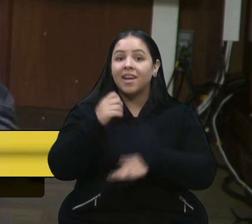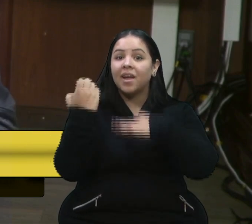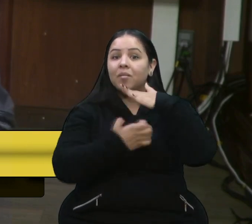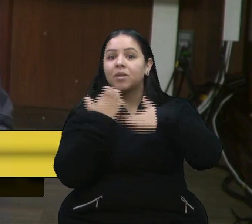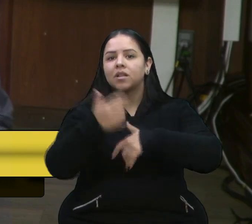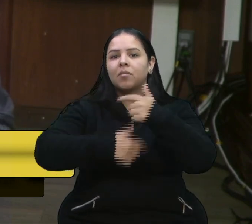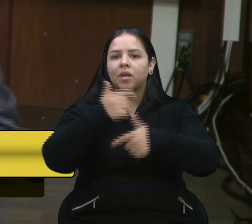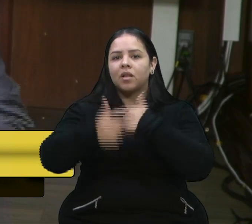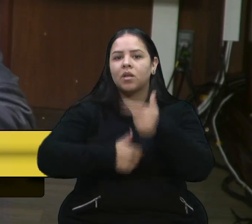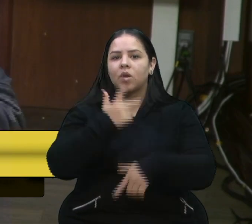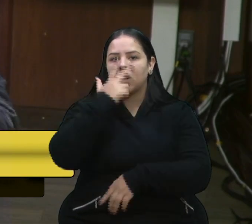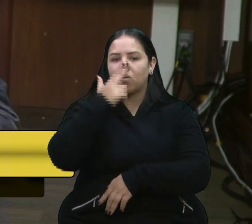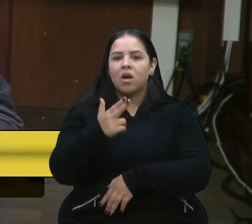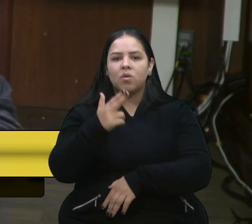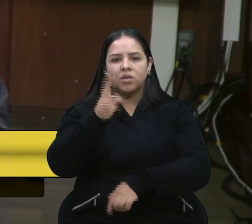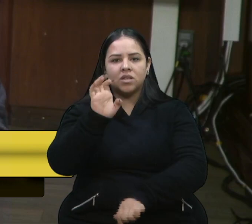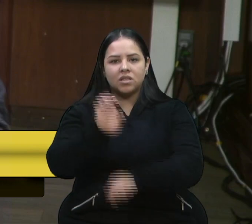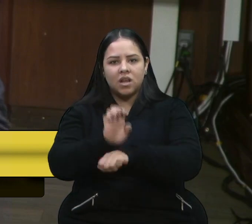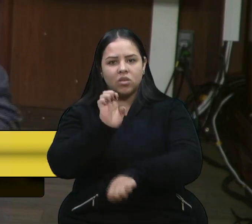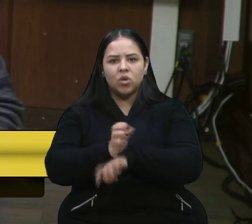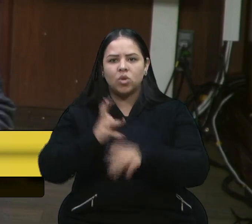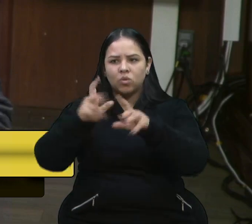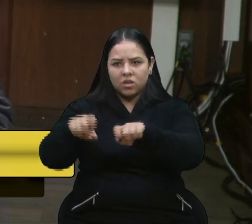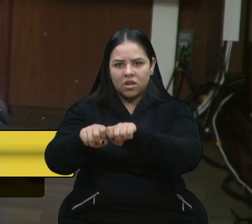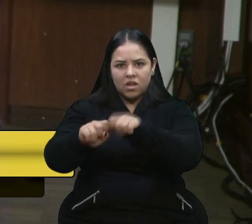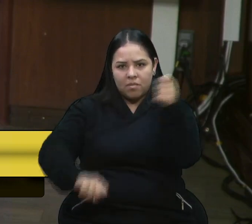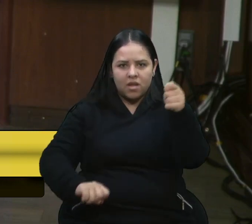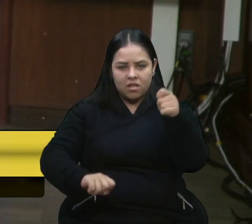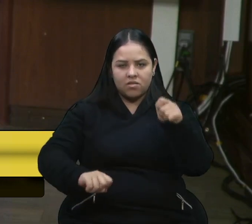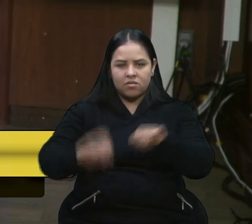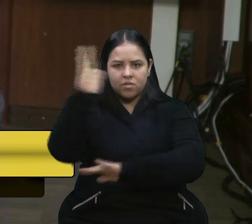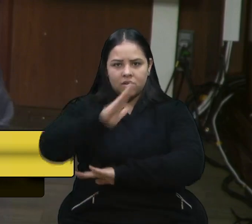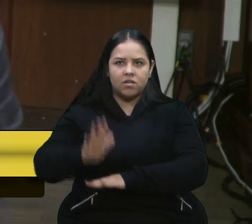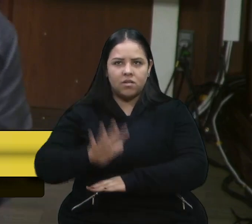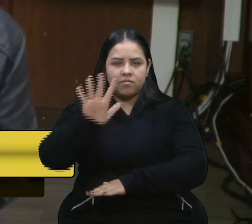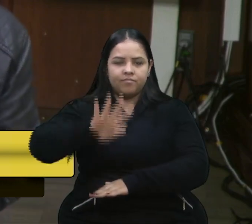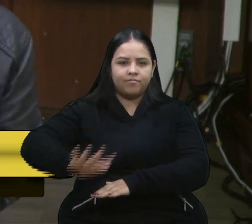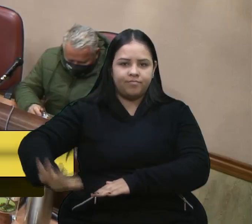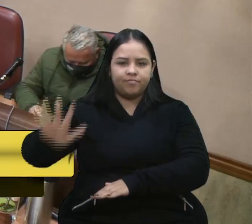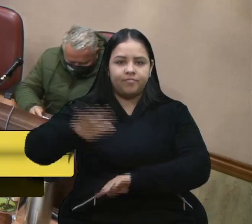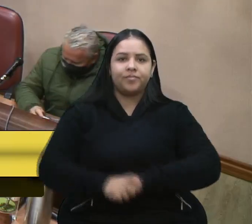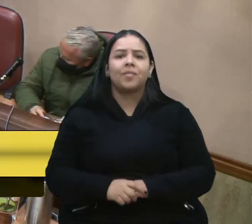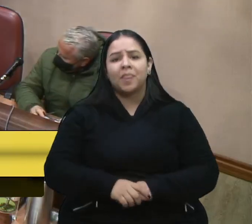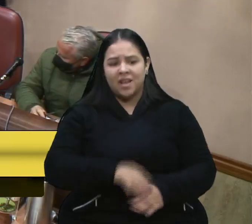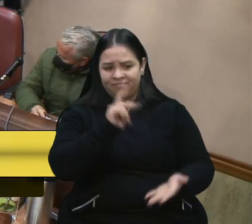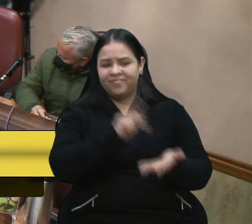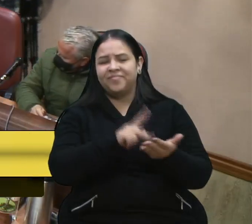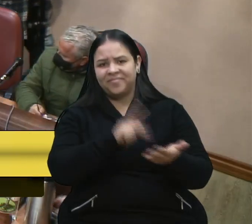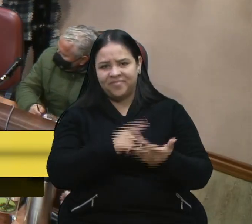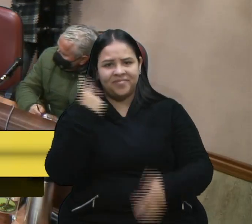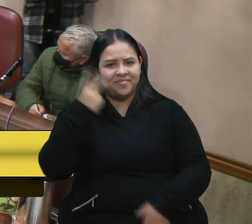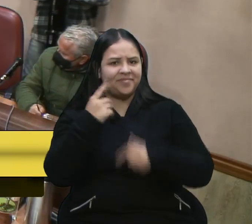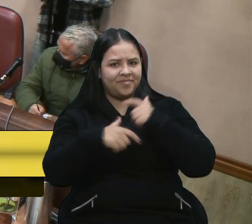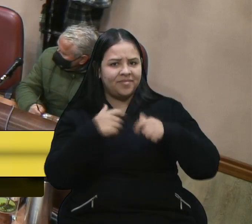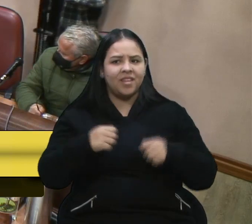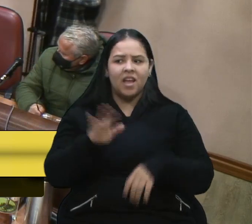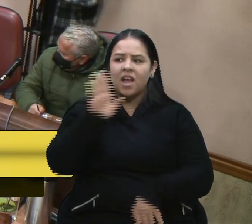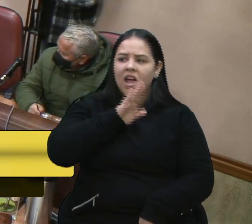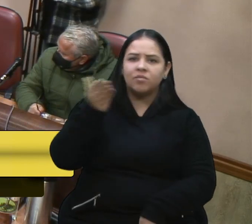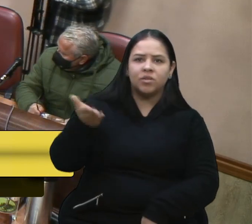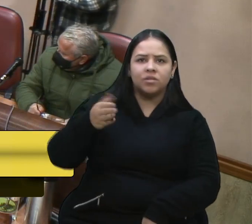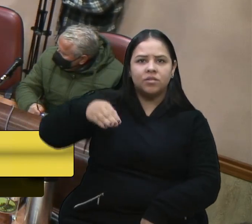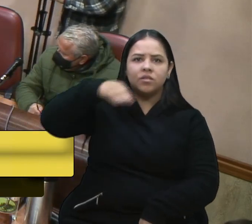como trabalha o Estado, todas estavam quebradas, Brasil afora. Obrigado. É verdade, vereador Danilo. O seu aparte rapidamente aí, vereador